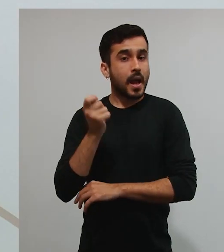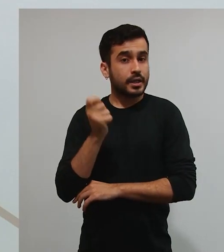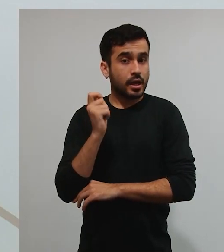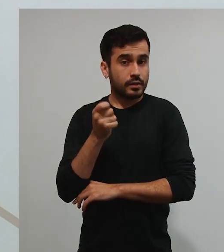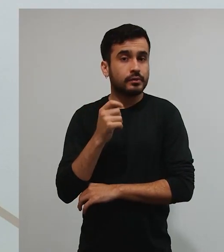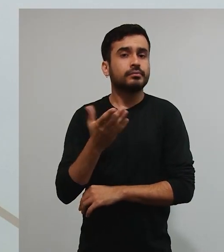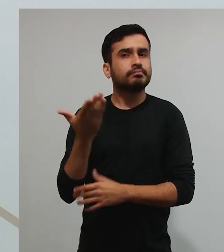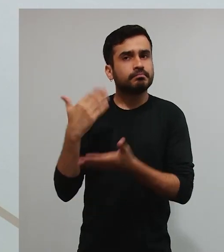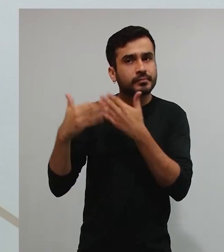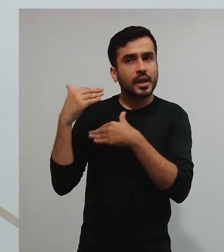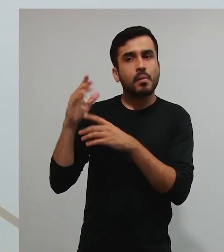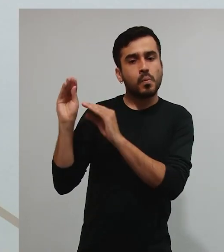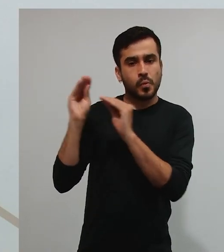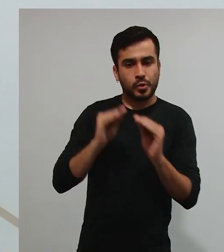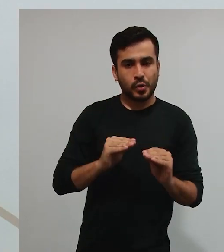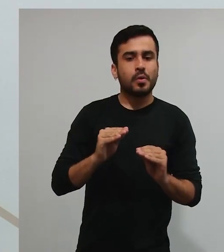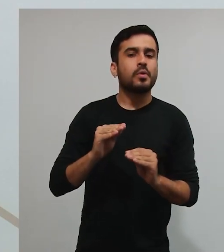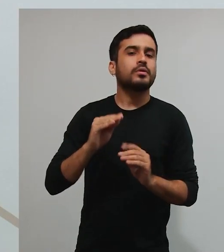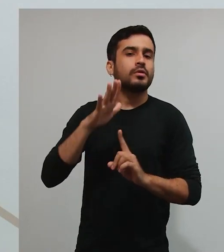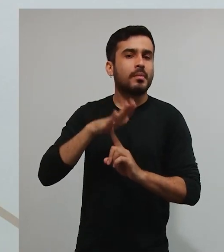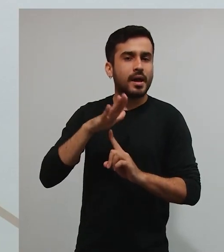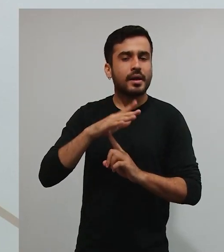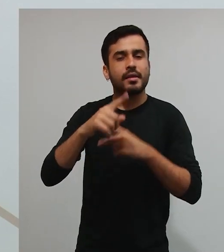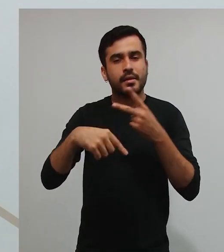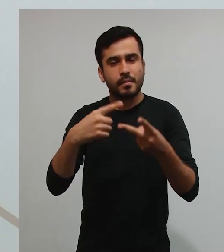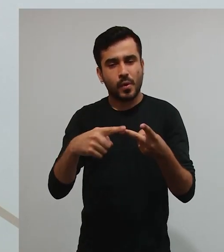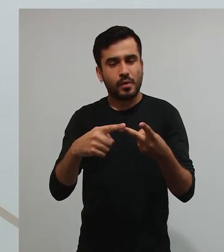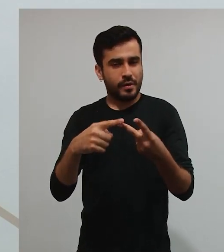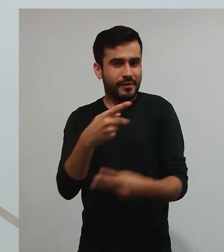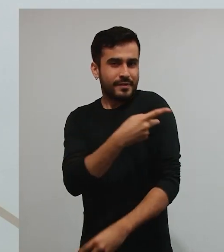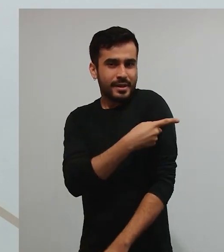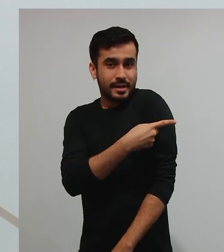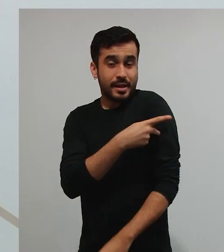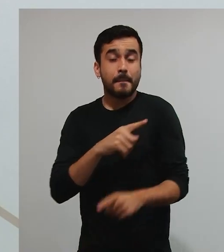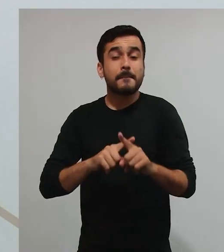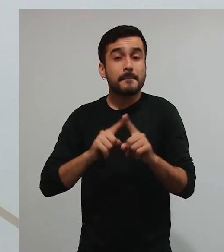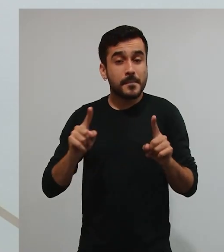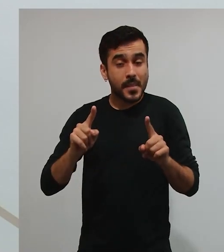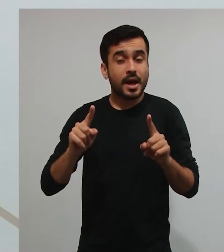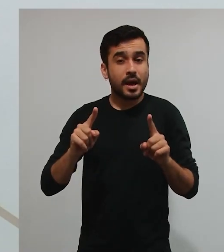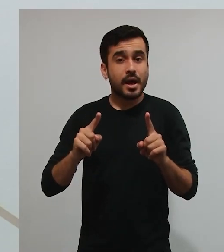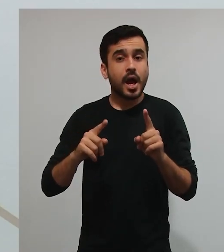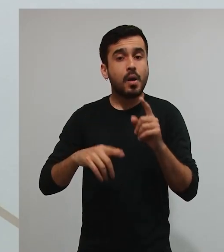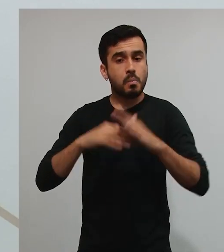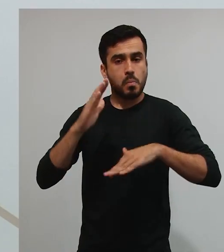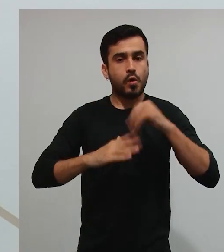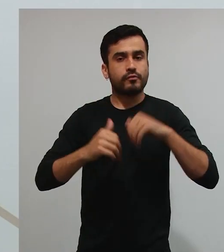professora e se tornou alfabetizadora. E uma alfabetizadora conhecida